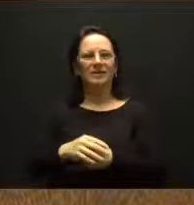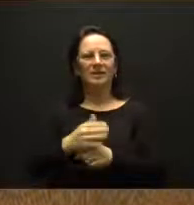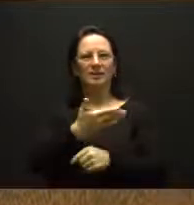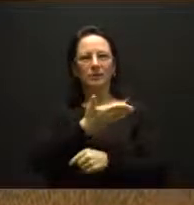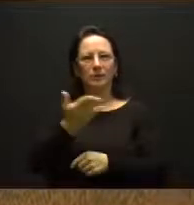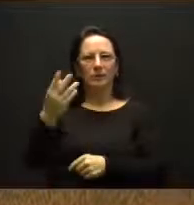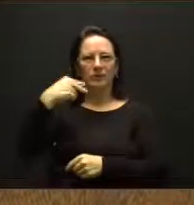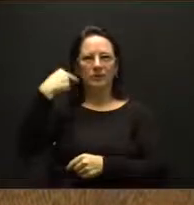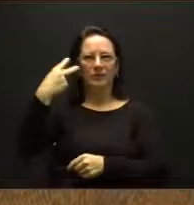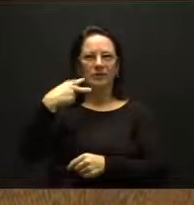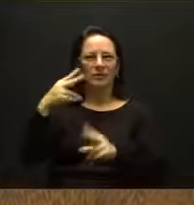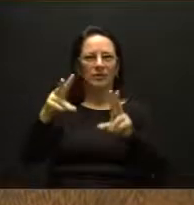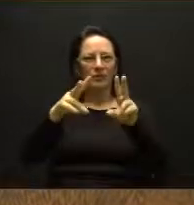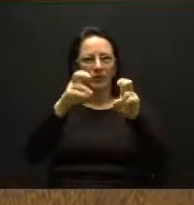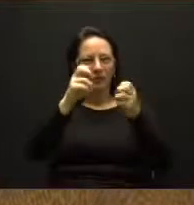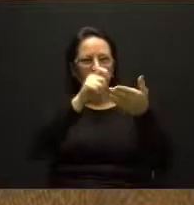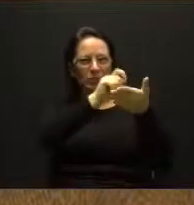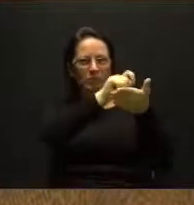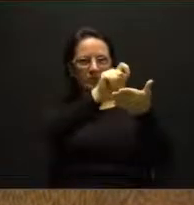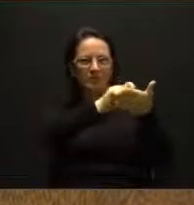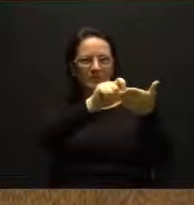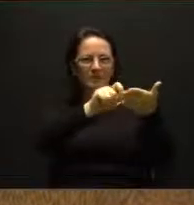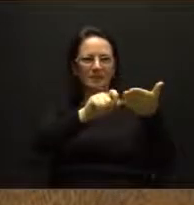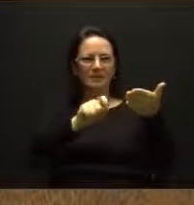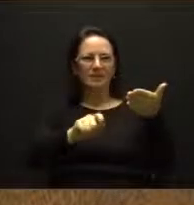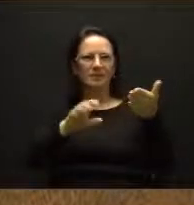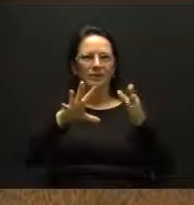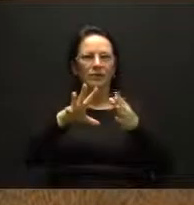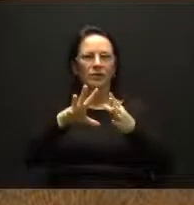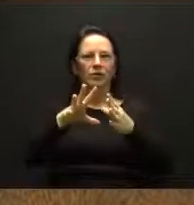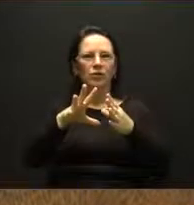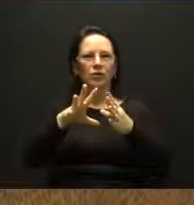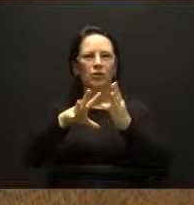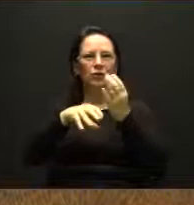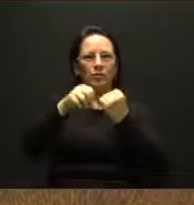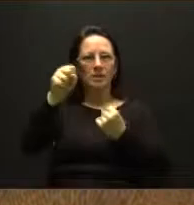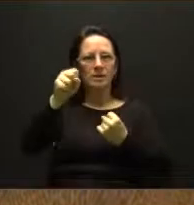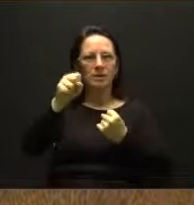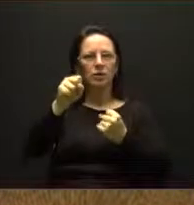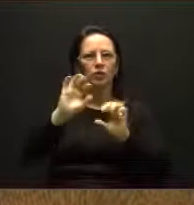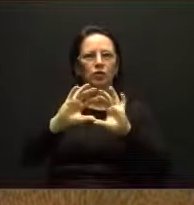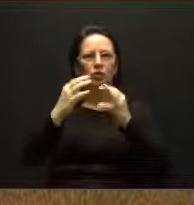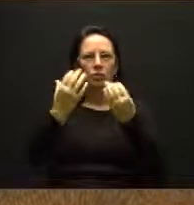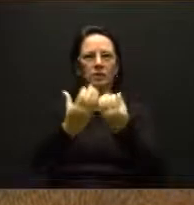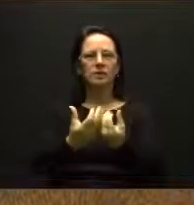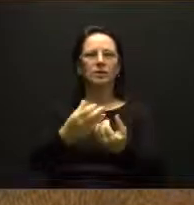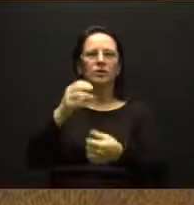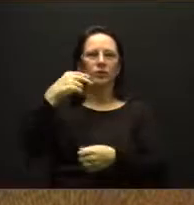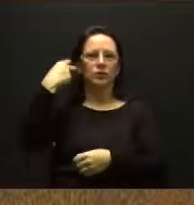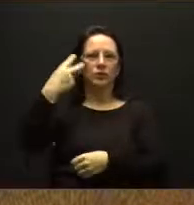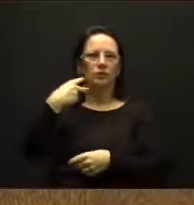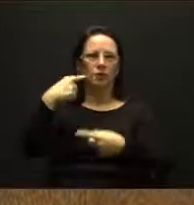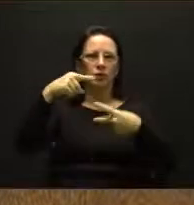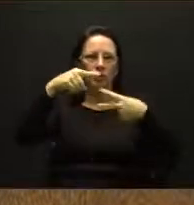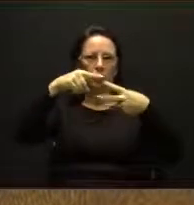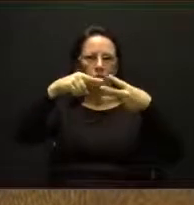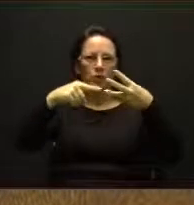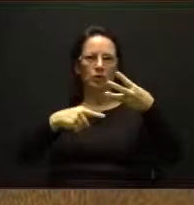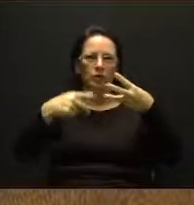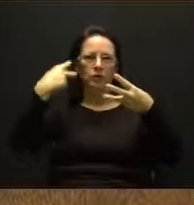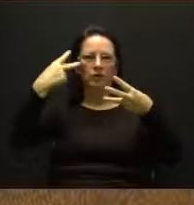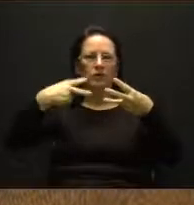leis observar as formalidades legais a formação da comissão especial de vereadores composta por três vereadores